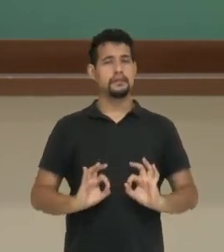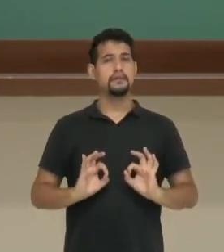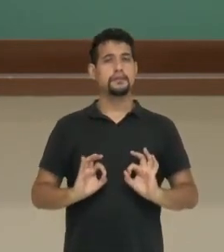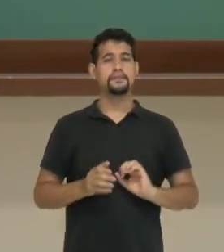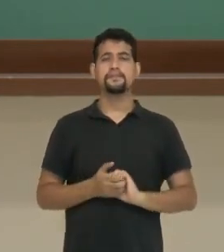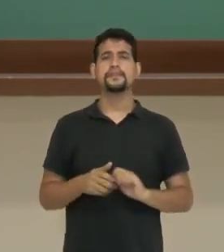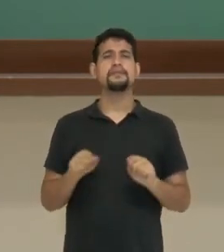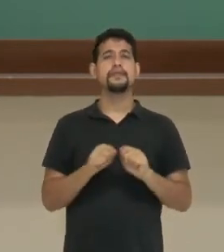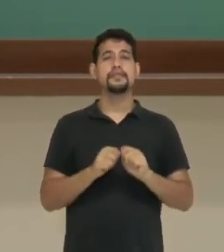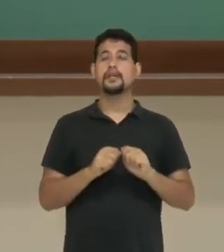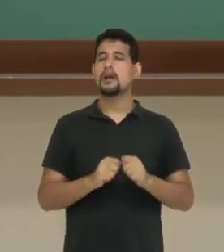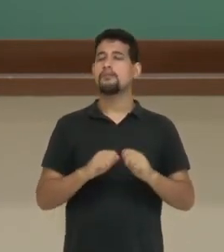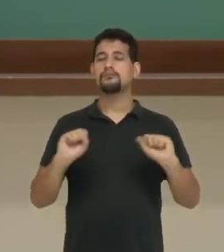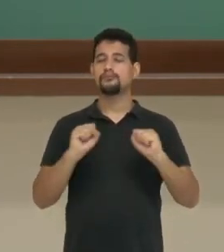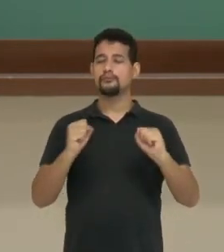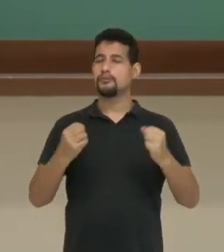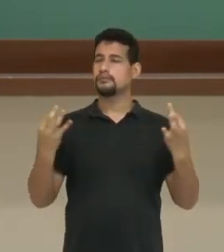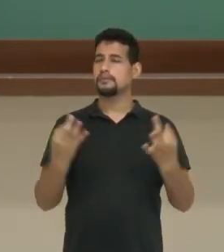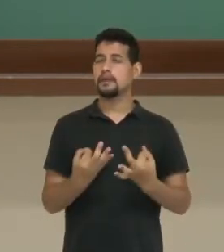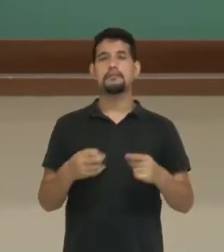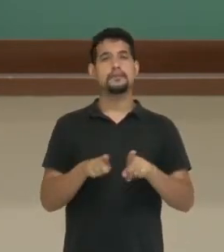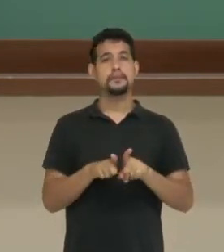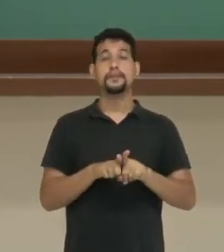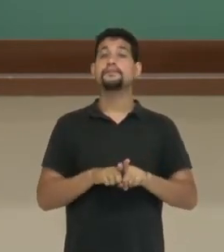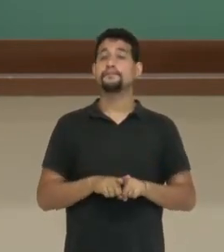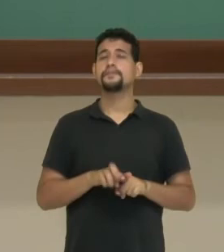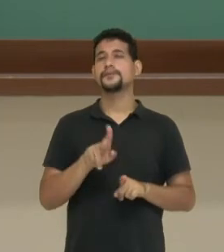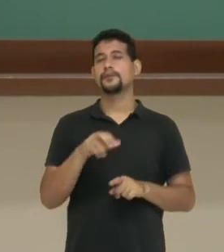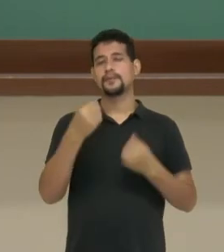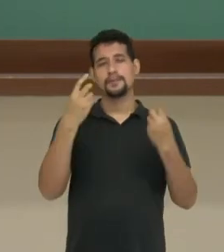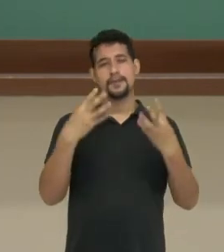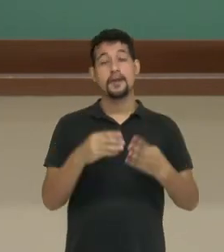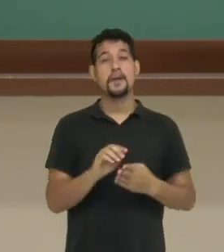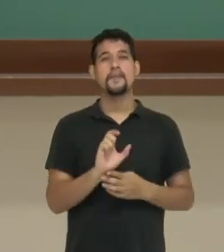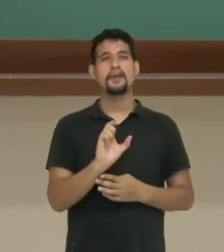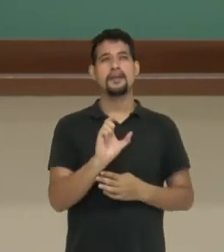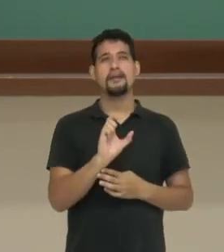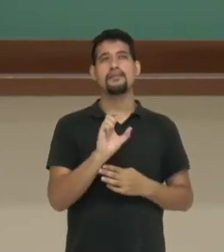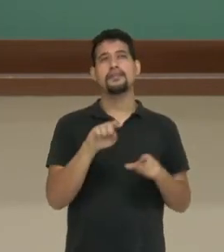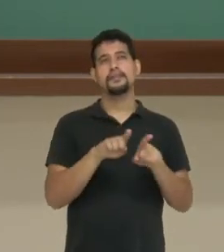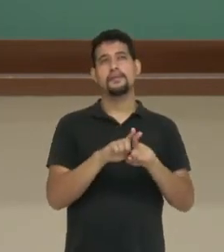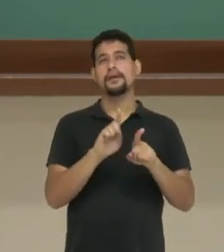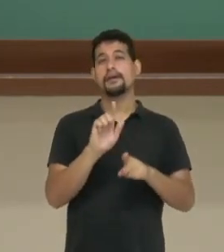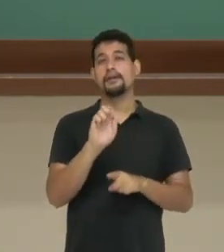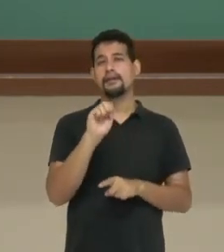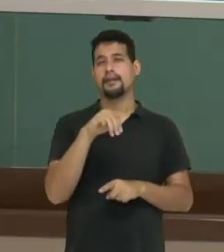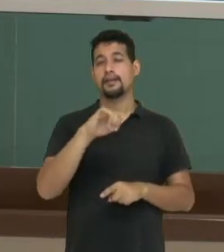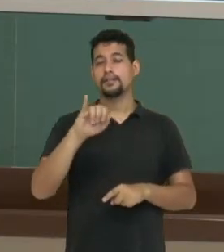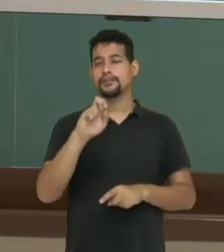né, fazer o jogo correto, o jogo limpo, né, como diz a palavra do fair play.